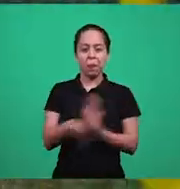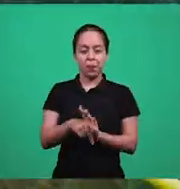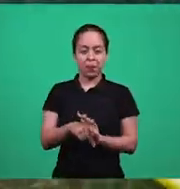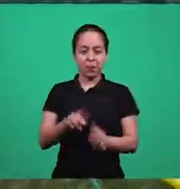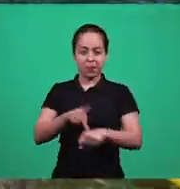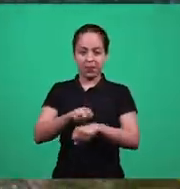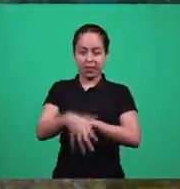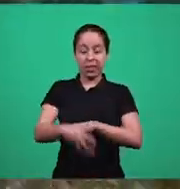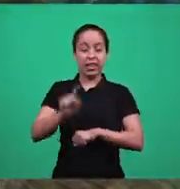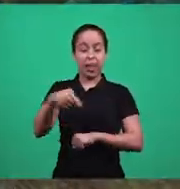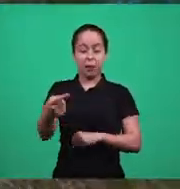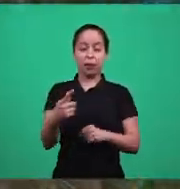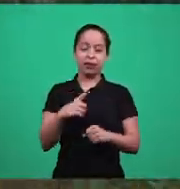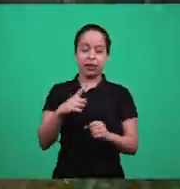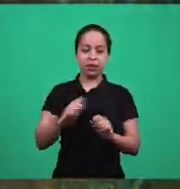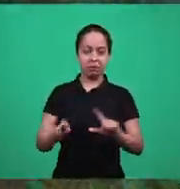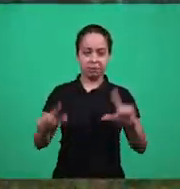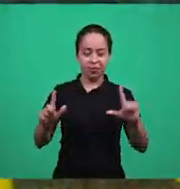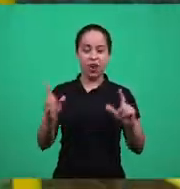quadro Lições do Manaim.